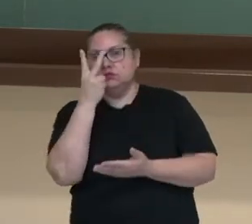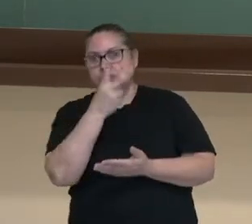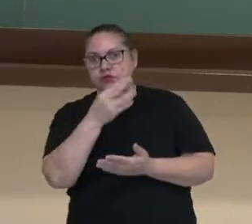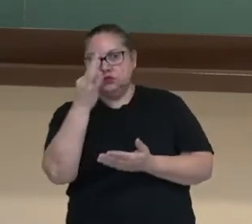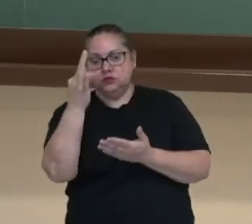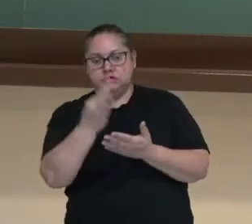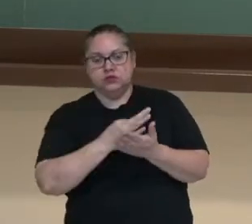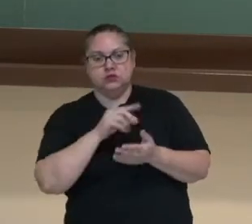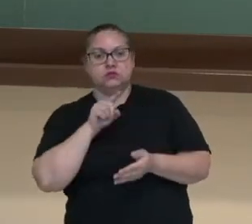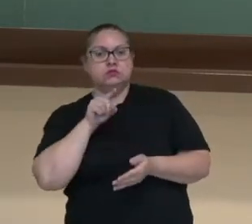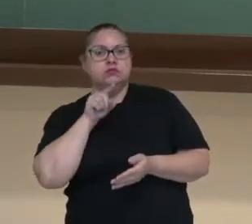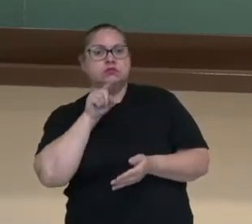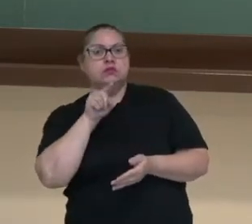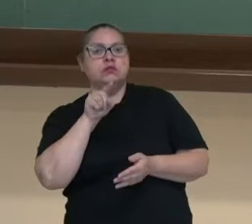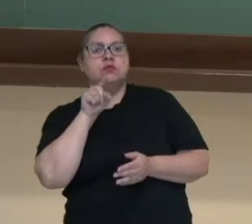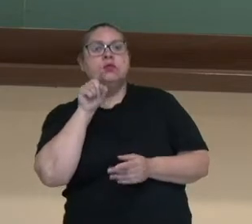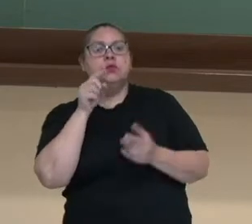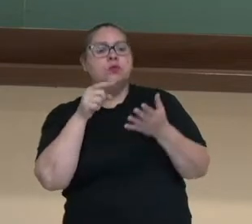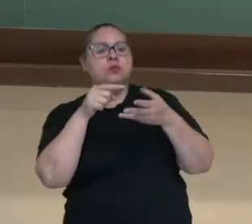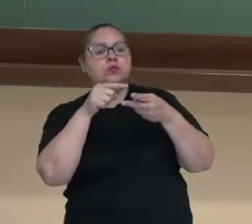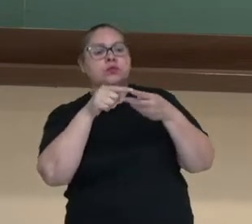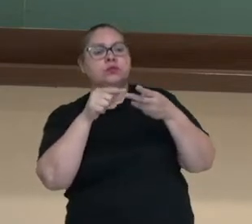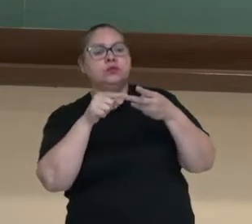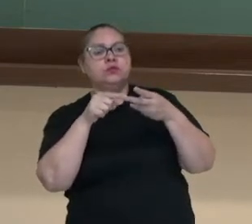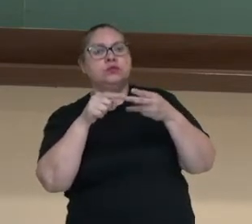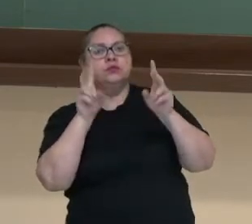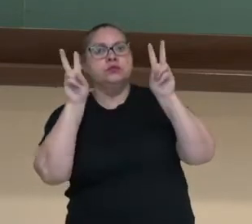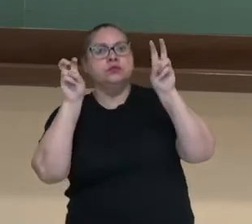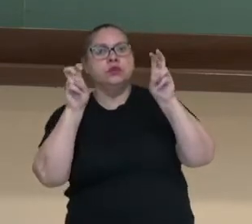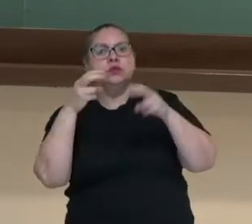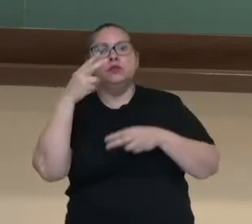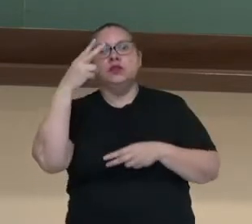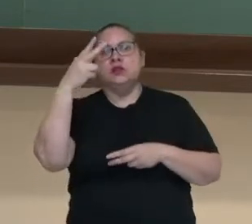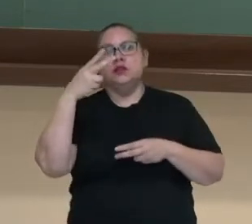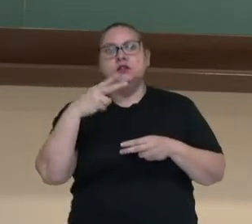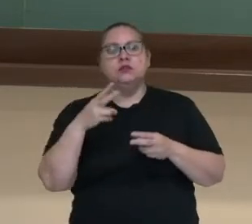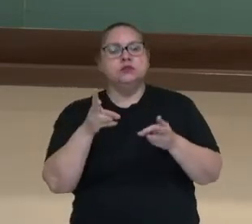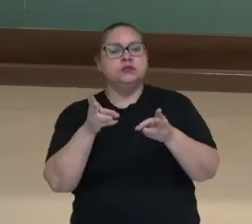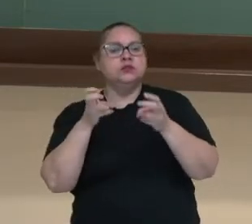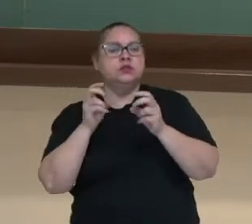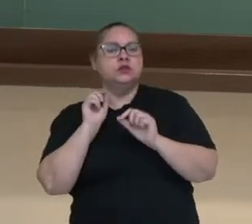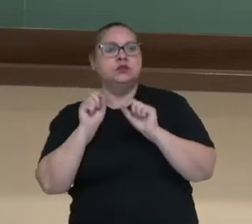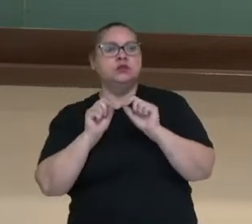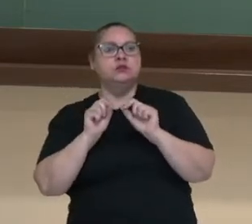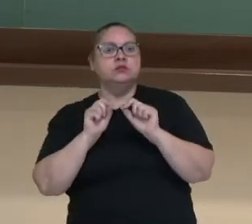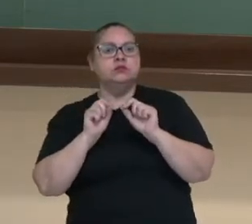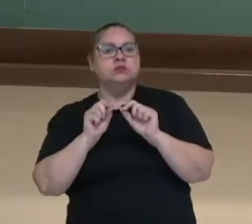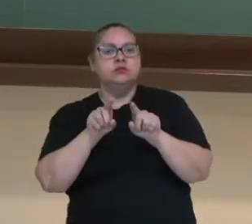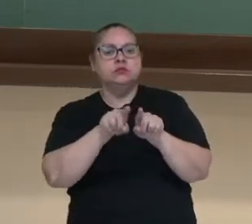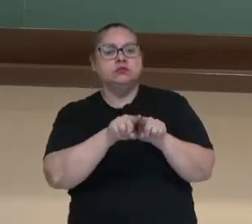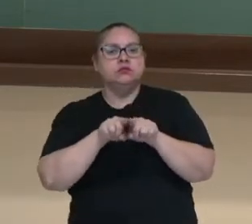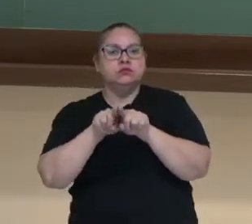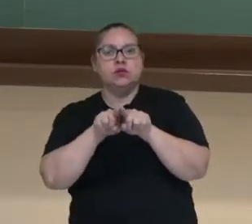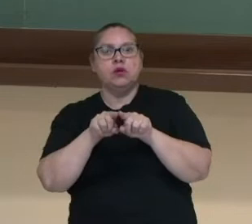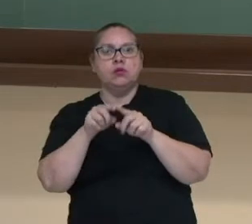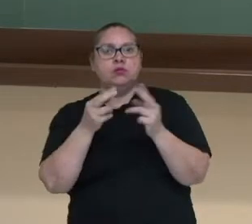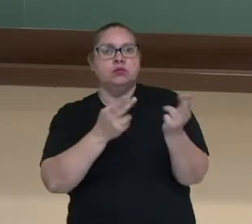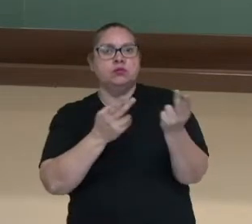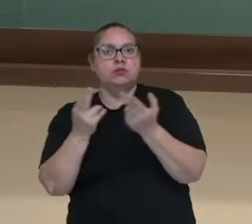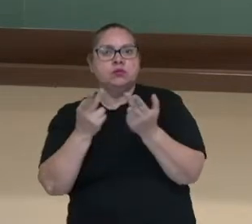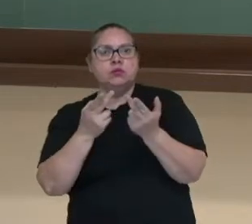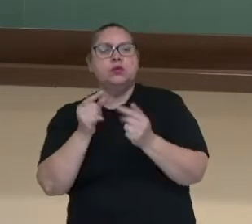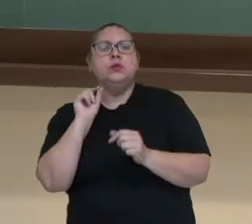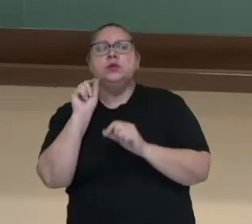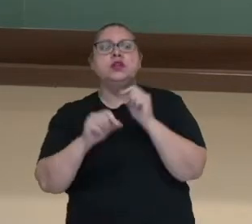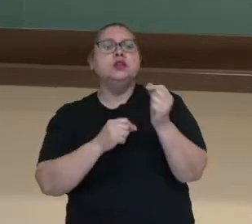aponte o tema desenvolvido em cada um deles. É possível, então, perceber semelhanças entre eles? O que tem